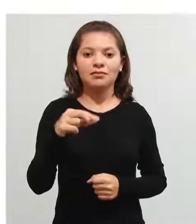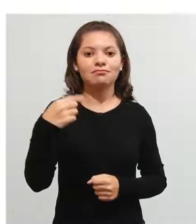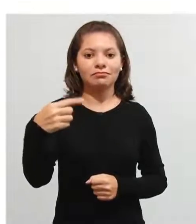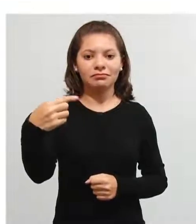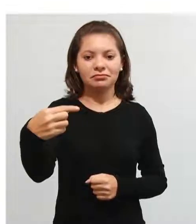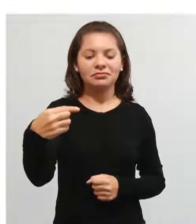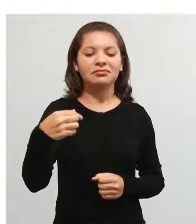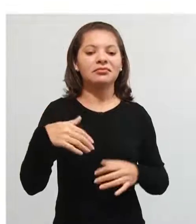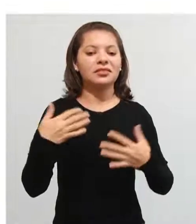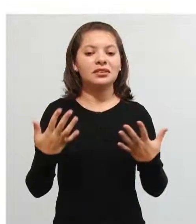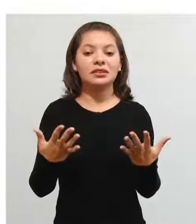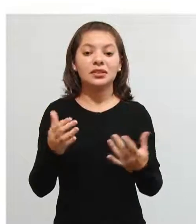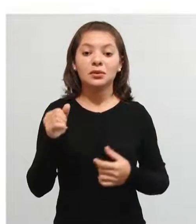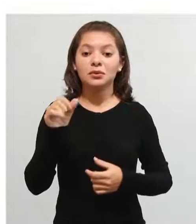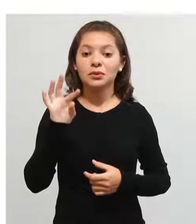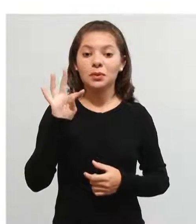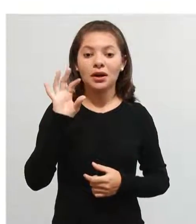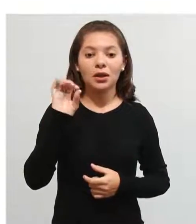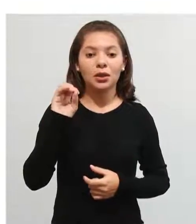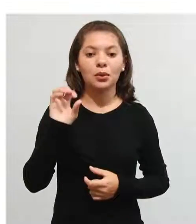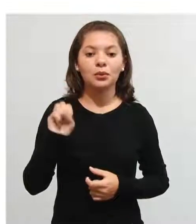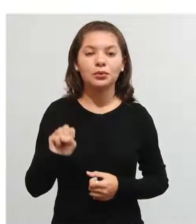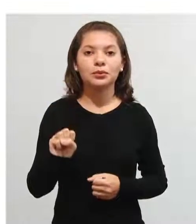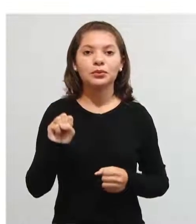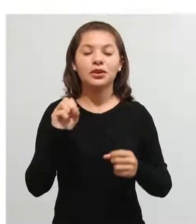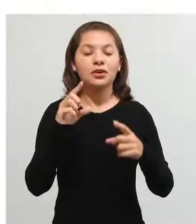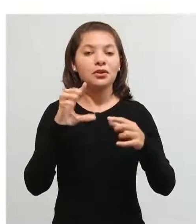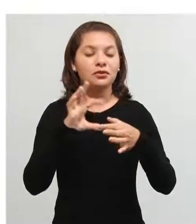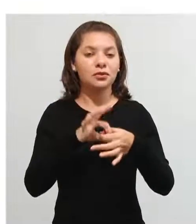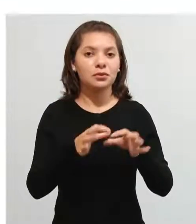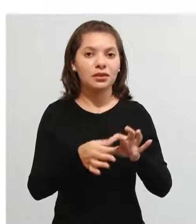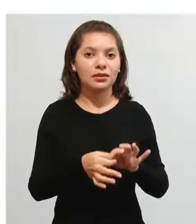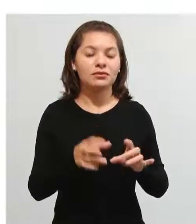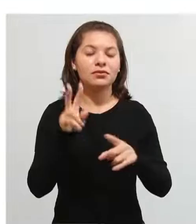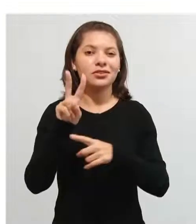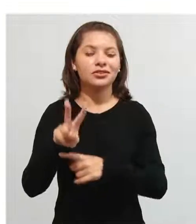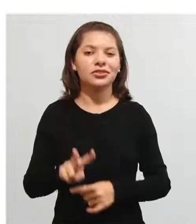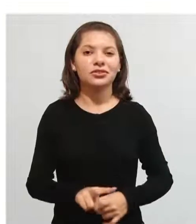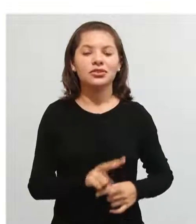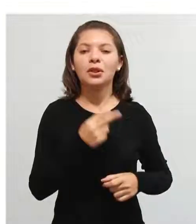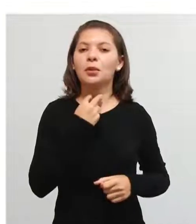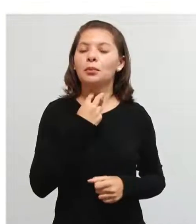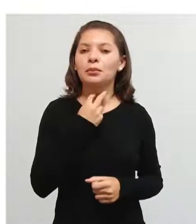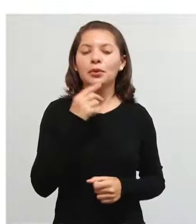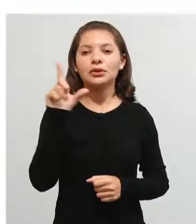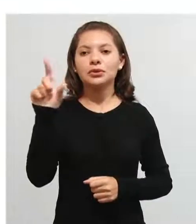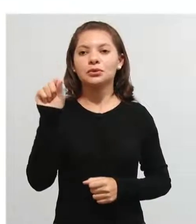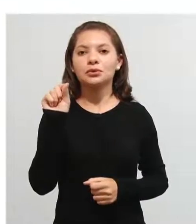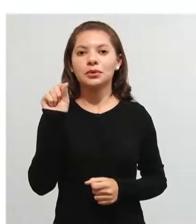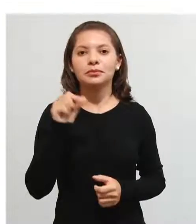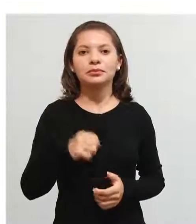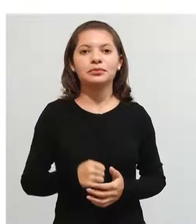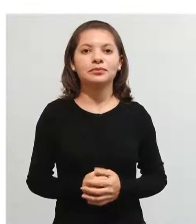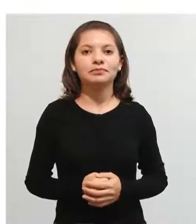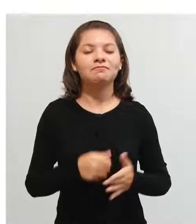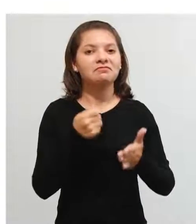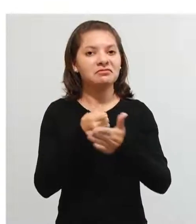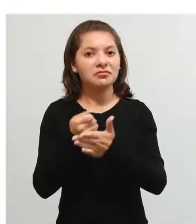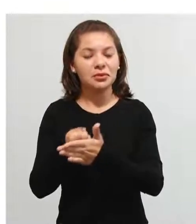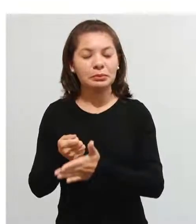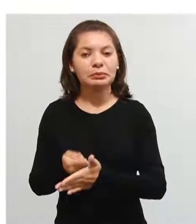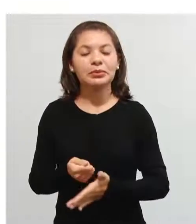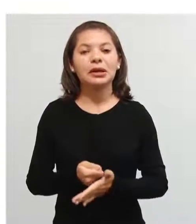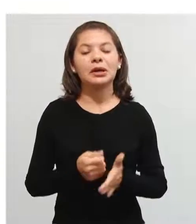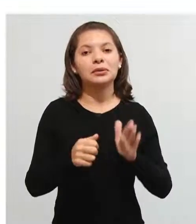Então, são atos vinculados, o agente não tem margem de escolha se vai querer fazer ou não, ele tem que fazer